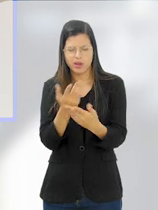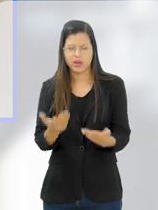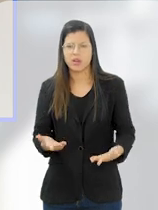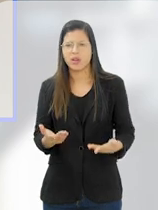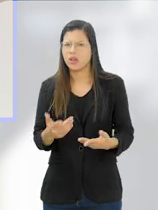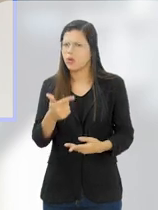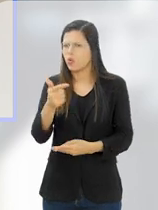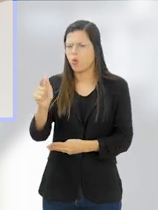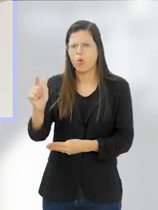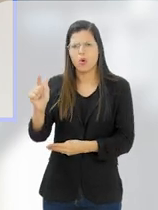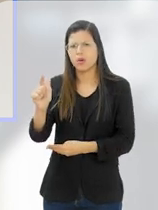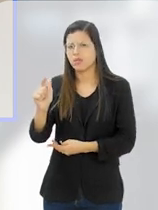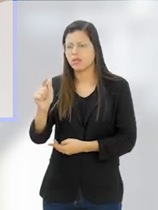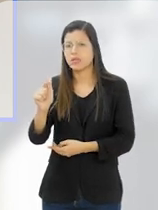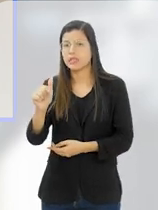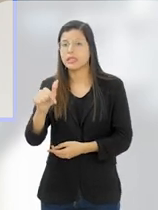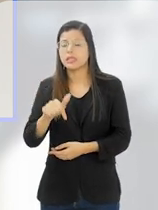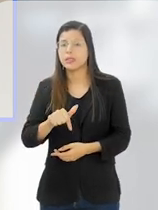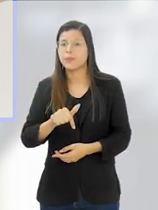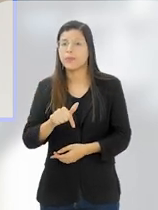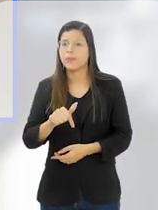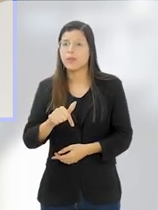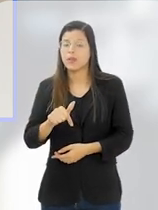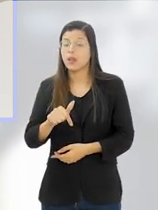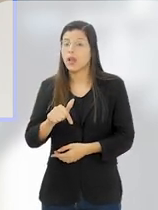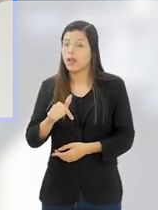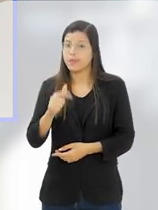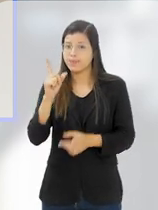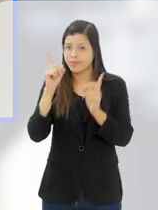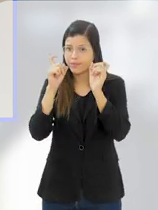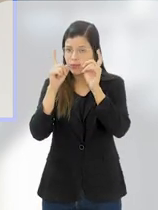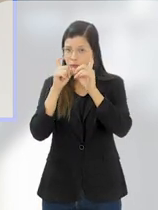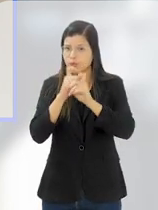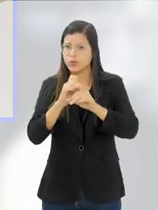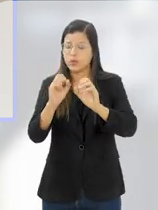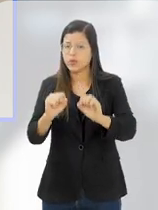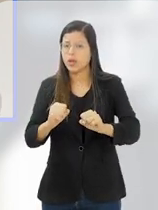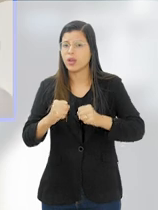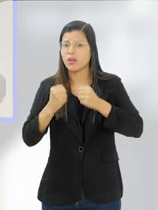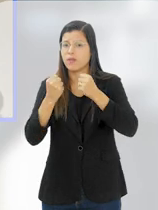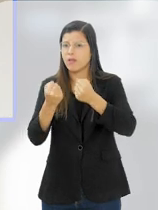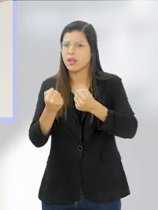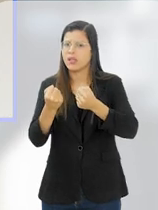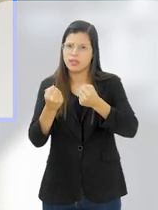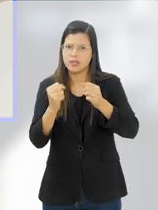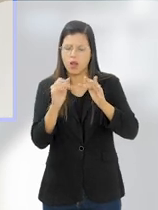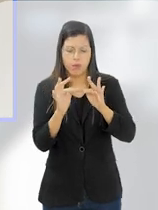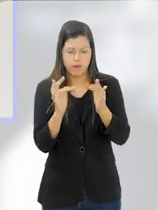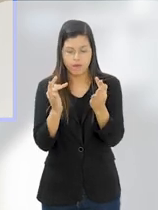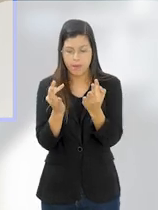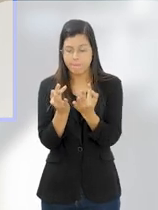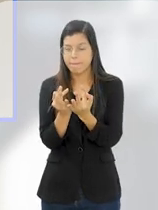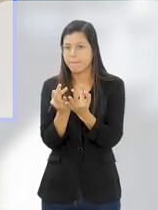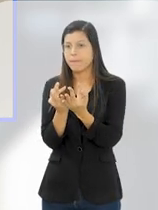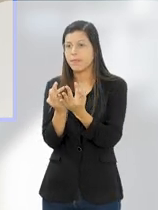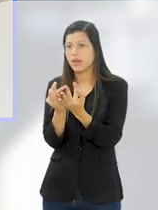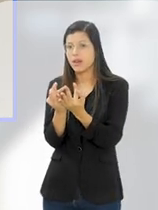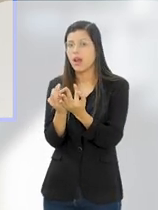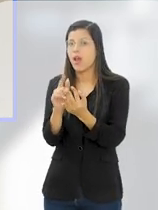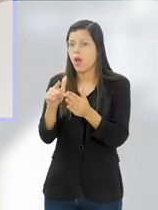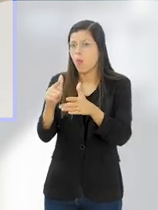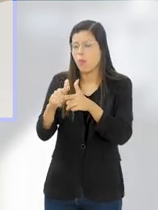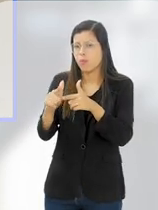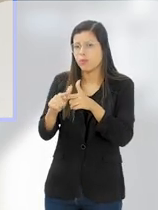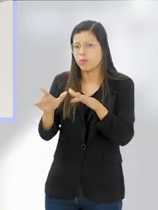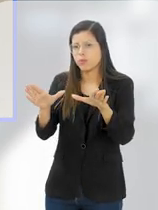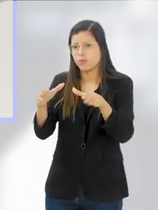do YouTube, né? E é muito difícil você enfrentar isso como uma família, individualmente, né? São problemas coletivos